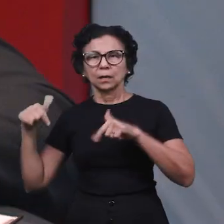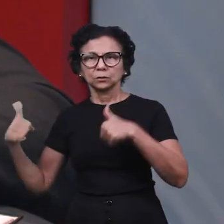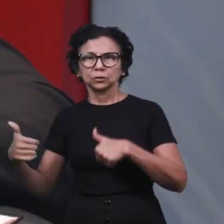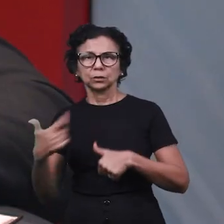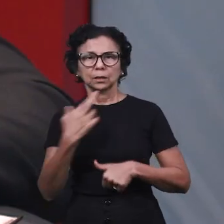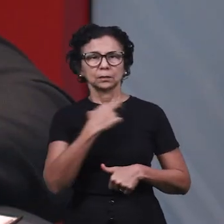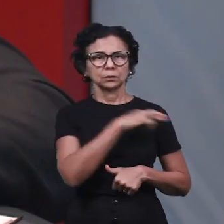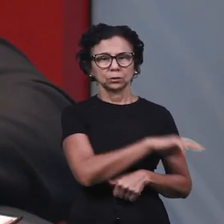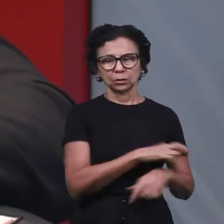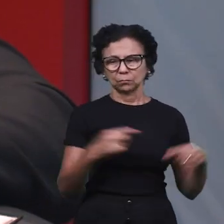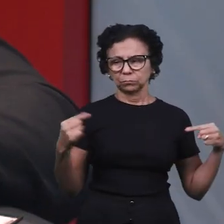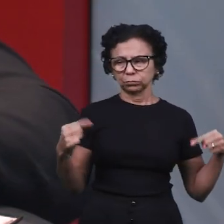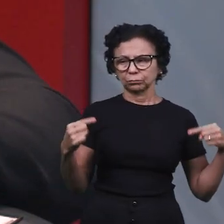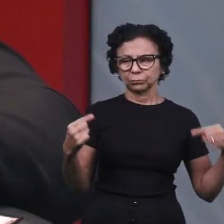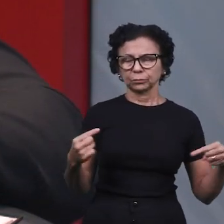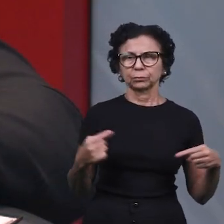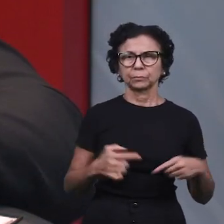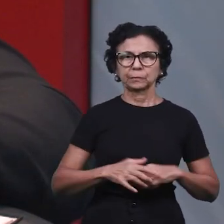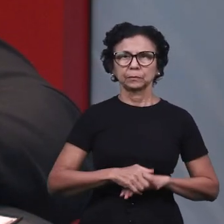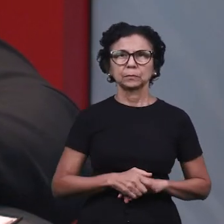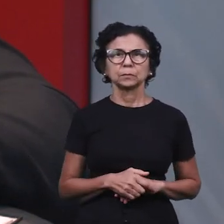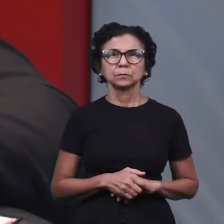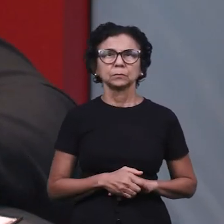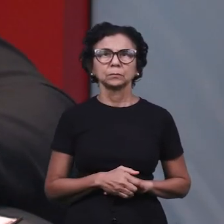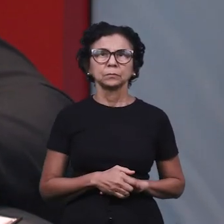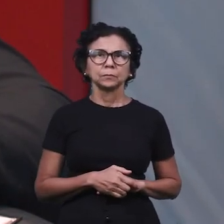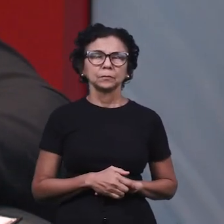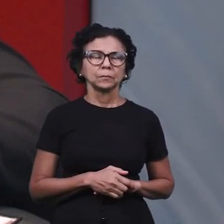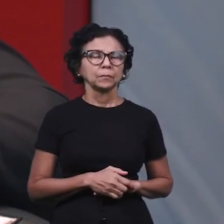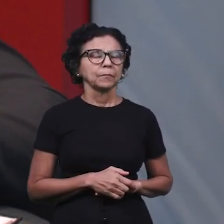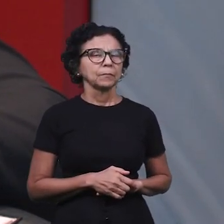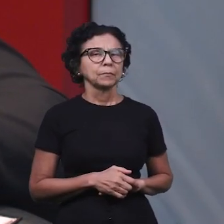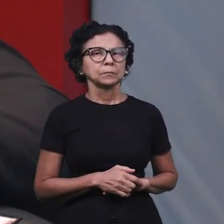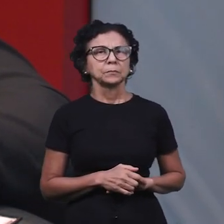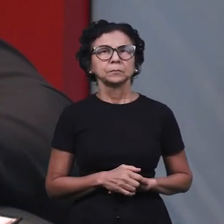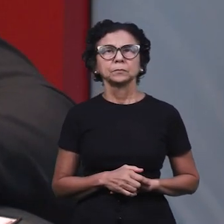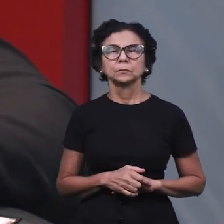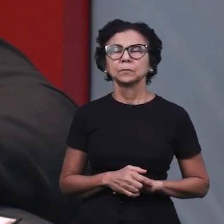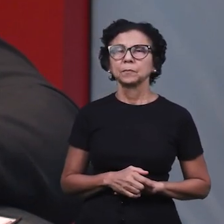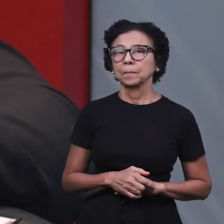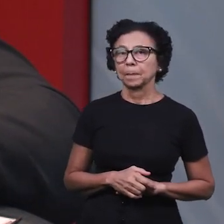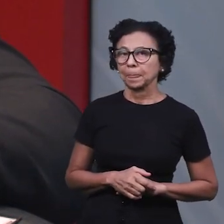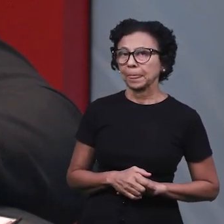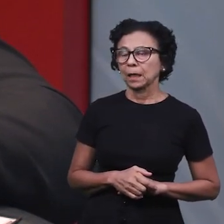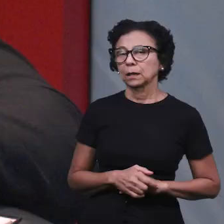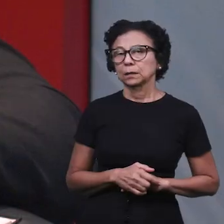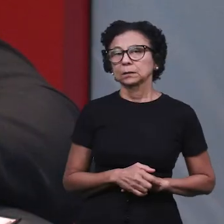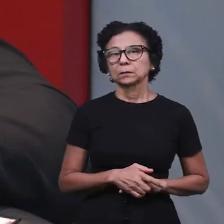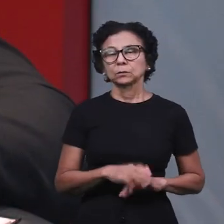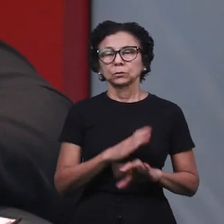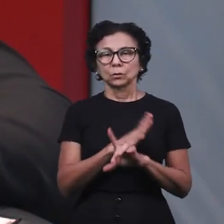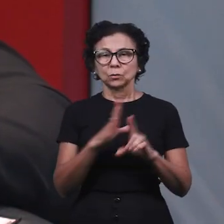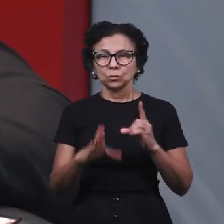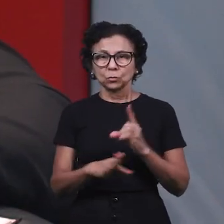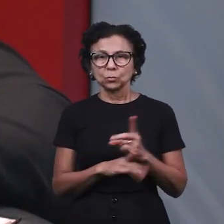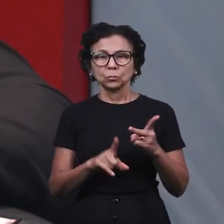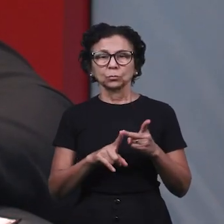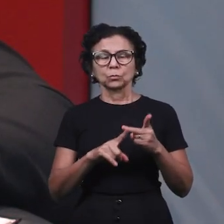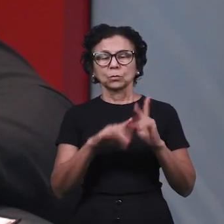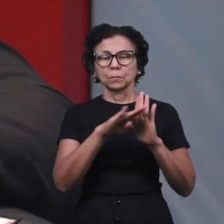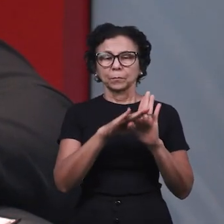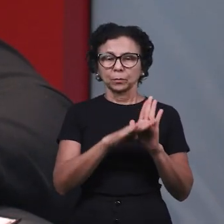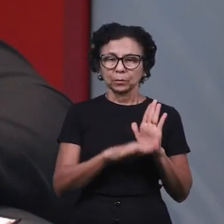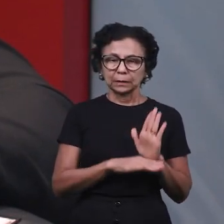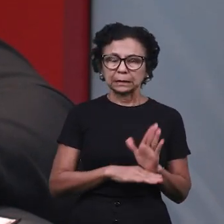pastor Luiz, quanto eu, quanto todos os seminários, todos os nossos cultos, os nossos programas, como eu já citei